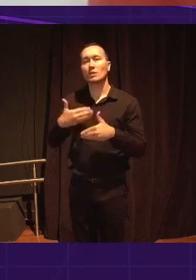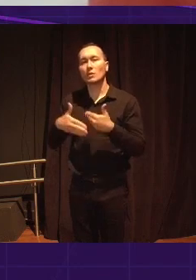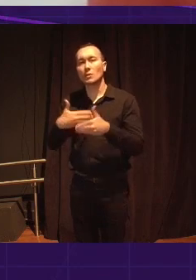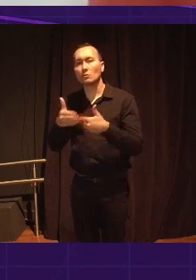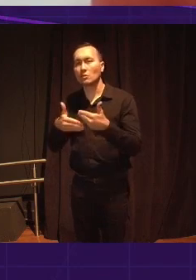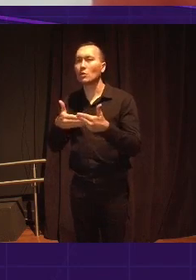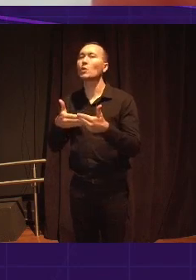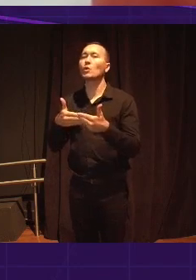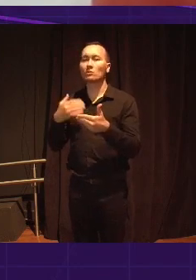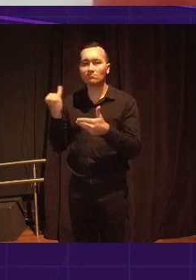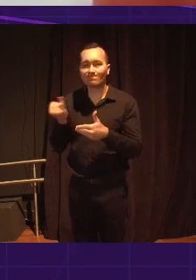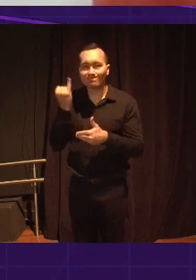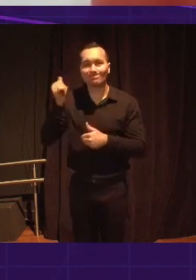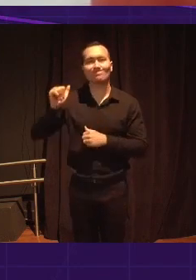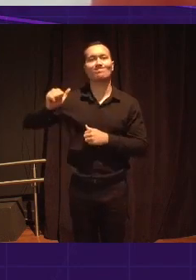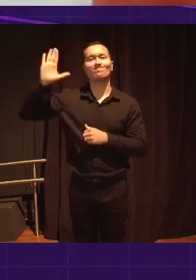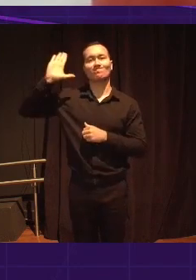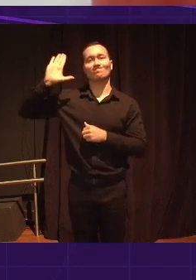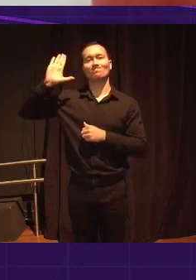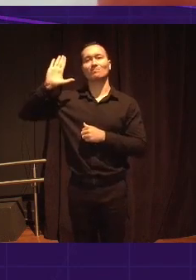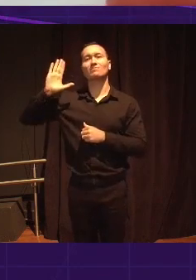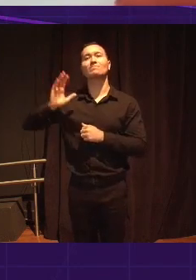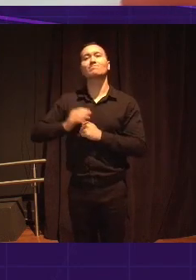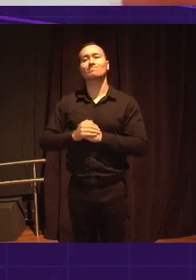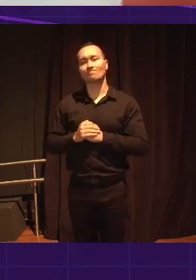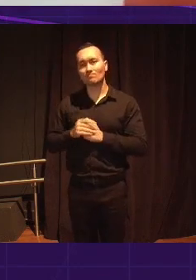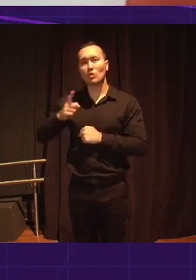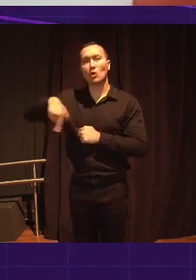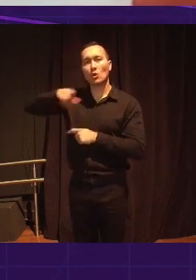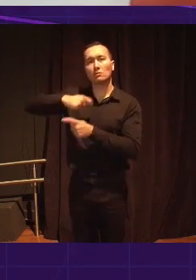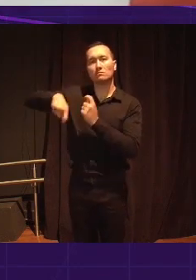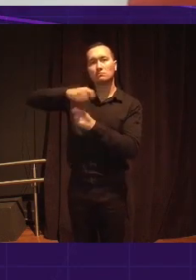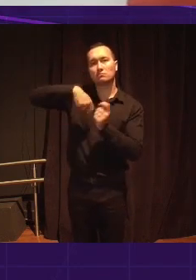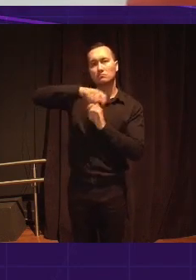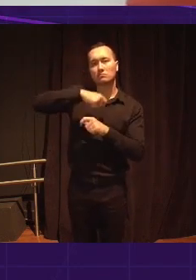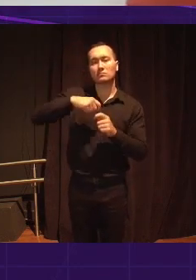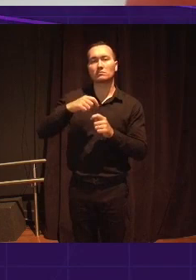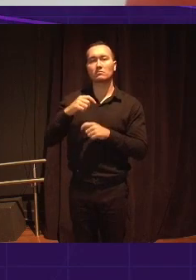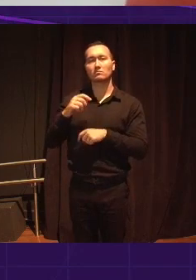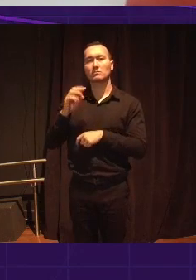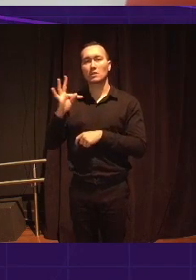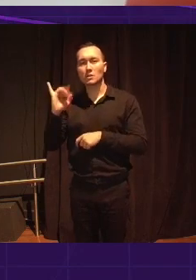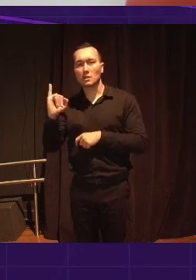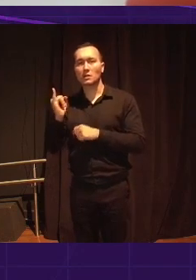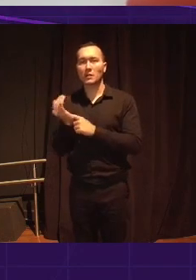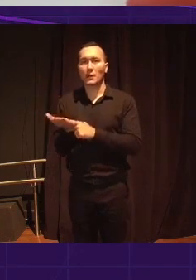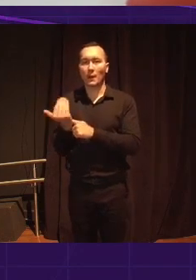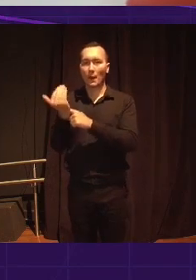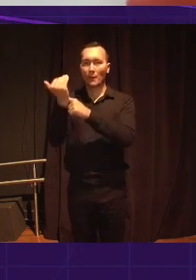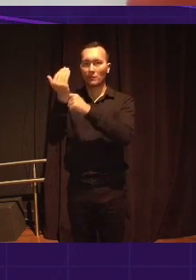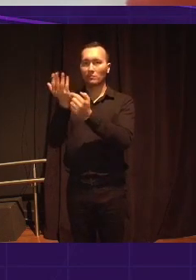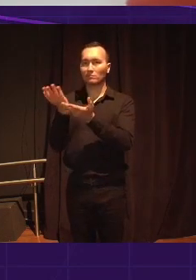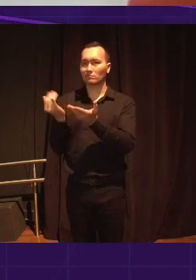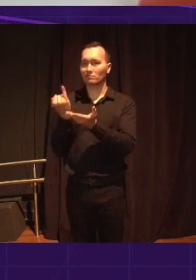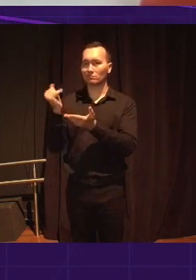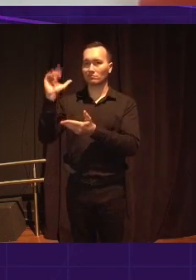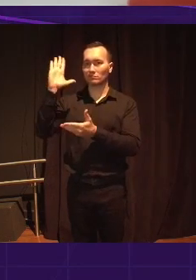peso muito grande aí nesse mundo que a gente vive de tecnologia.